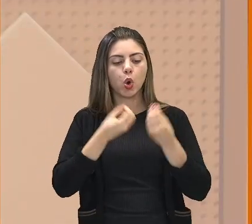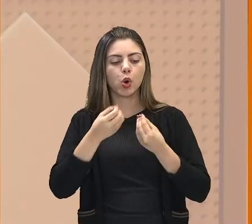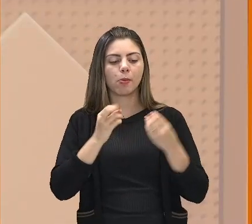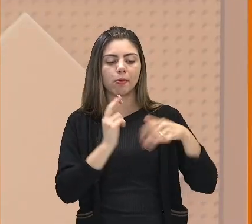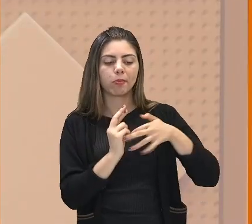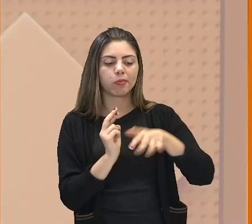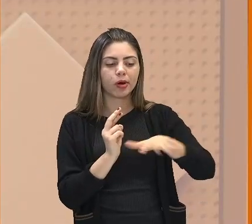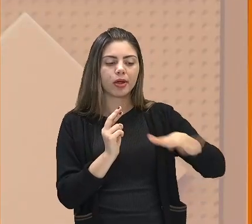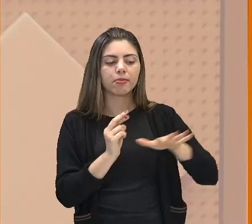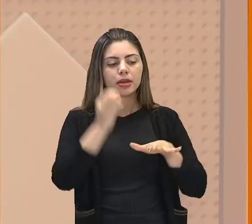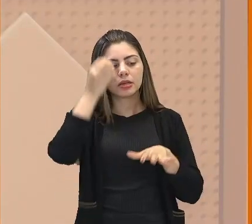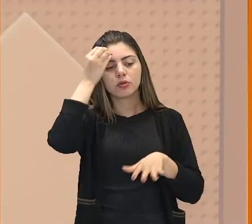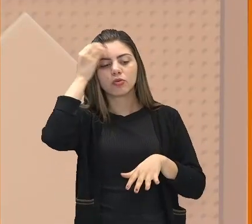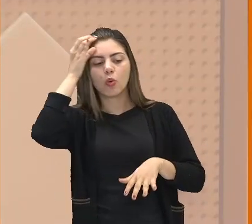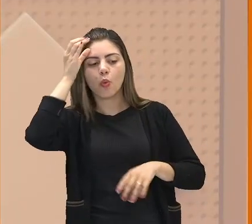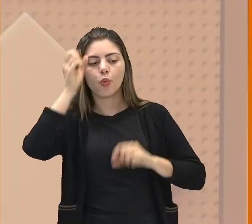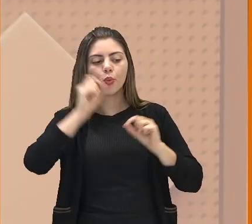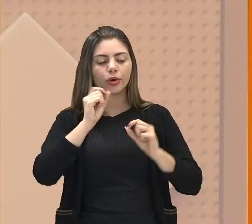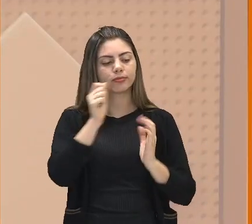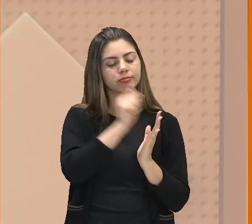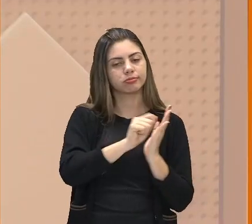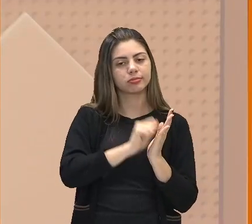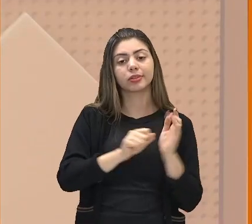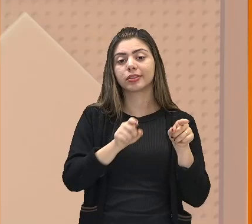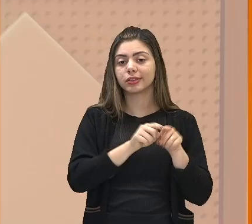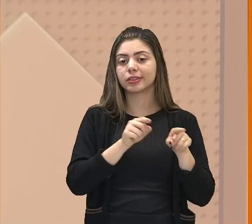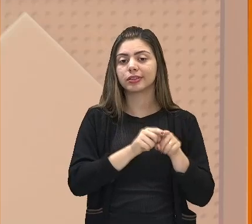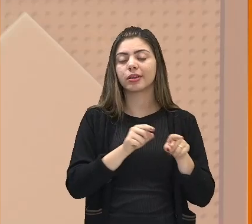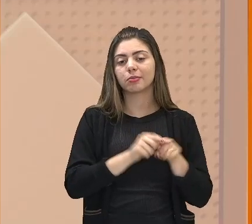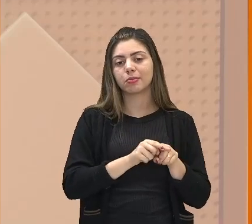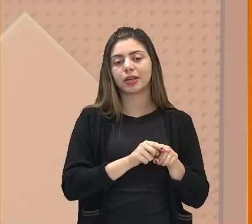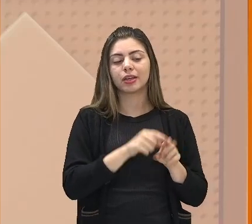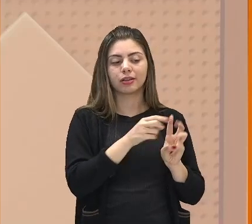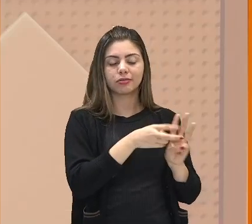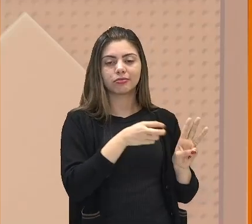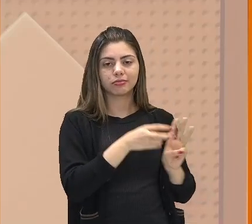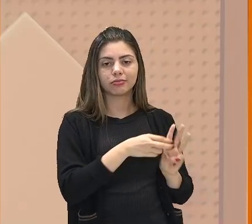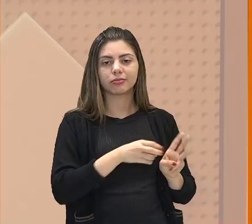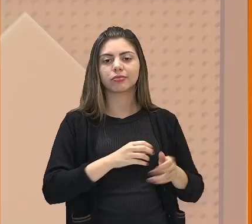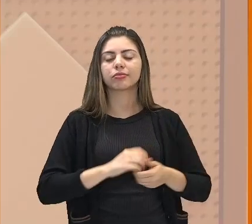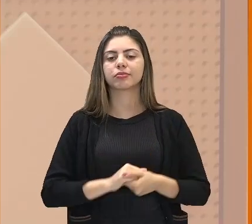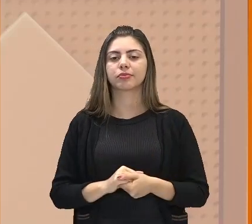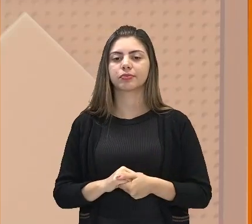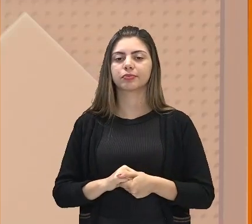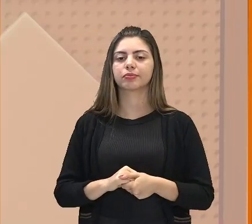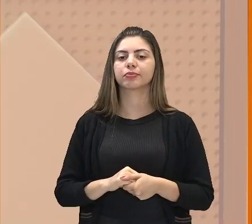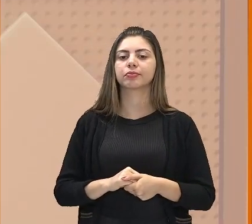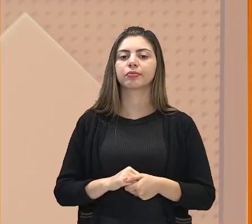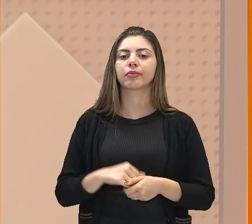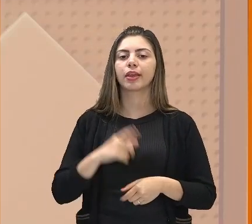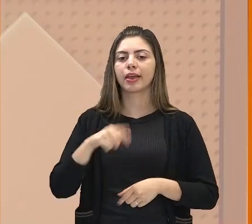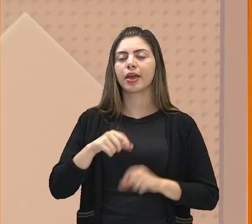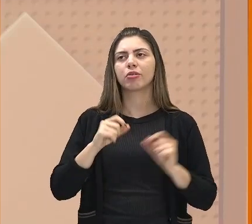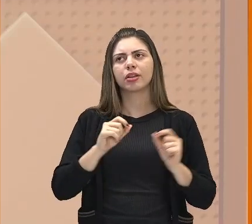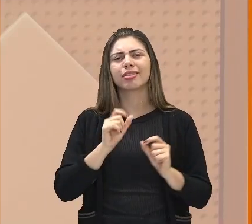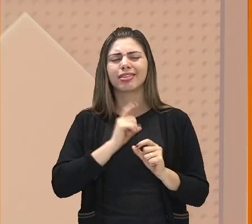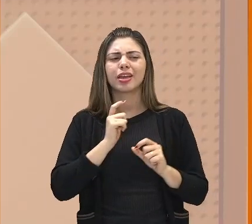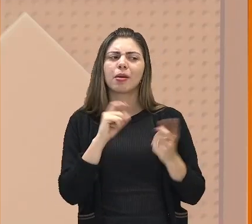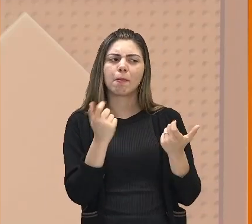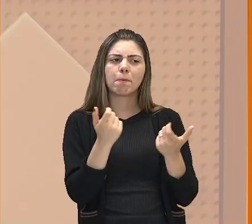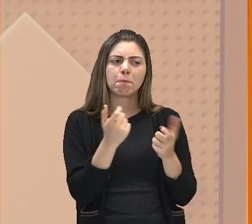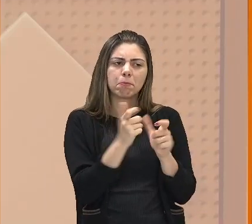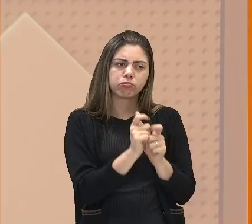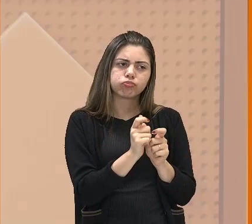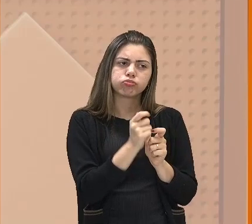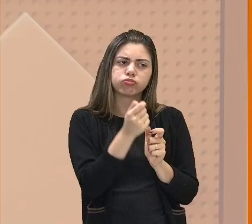dos povos ribeirinhos e dos povos tradicionais da Amazônia. Ainda são produções escassas, mas nós já